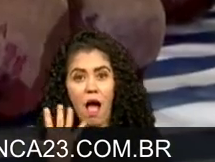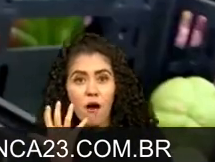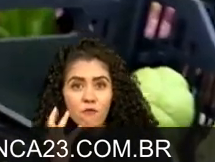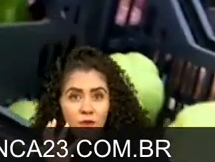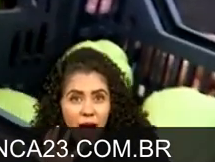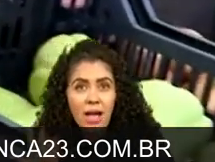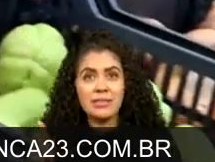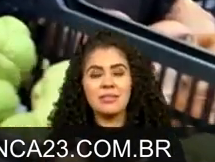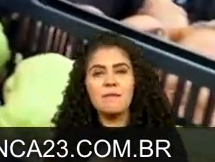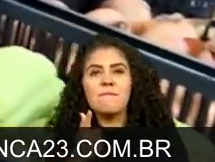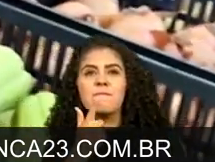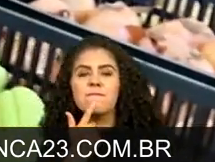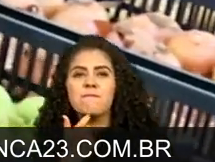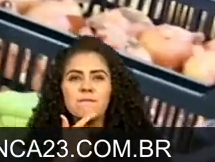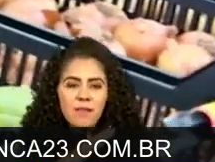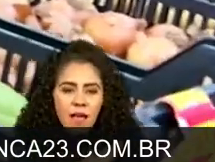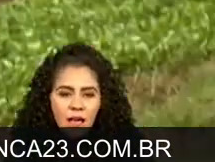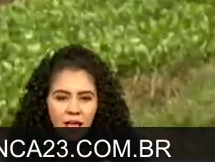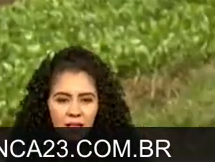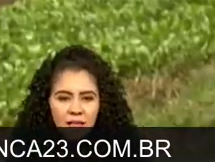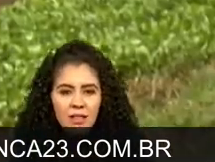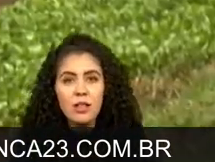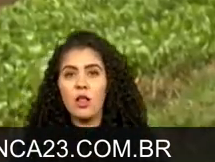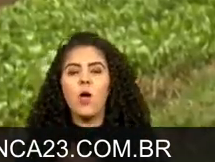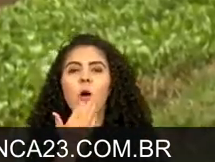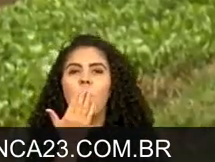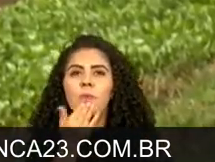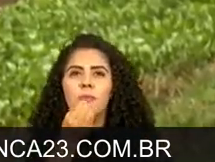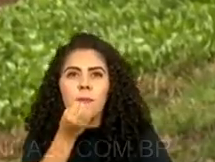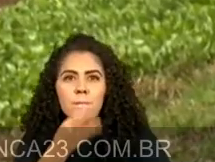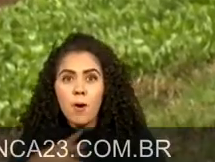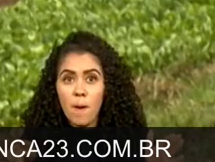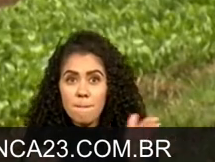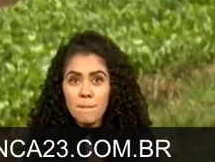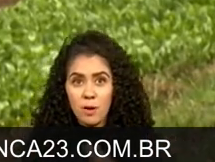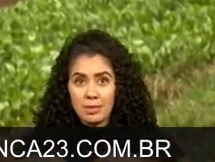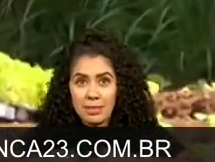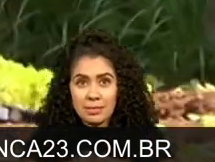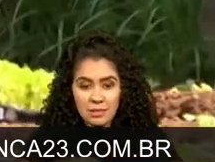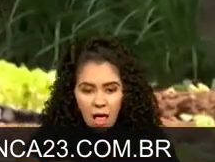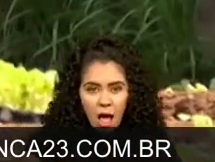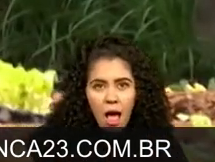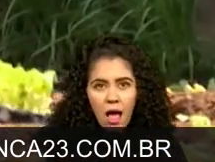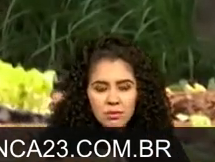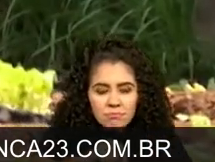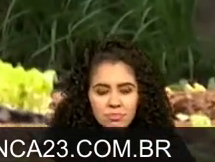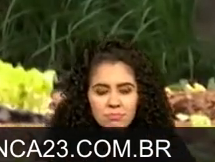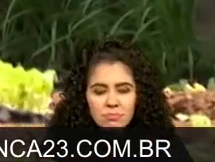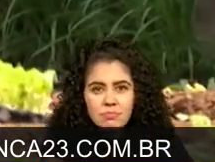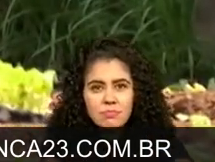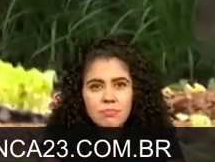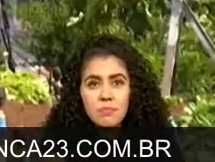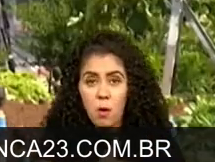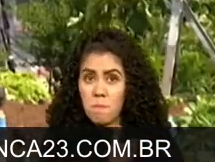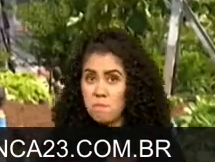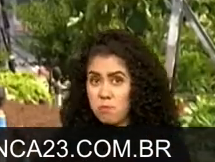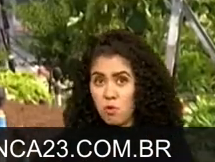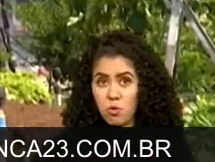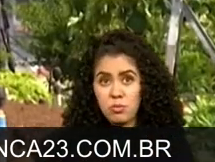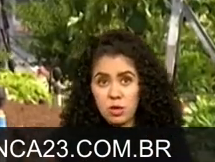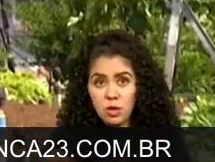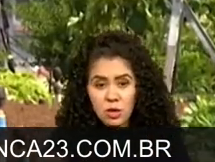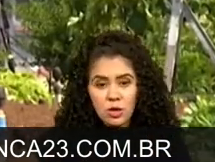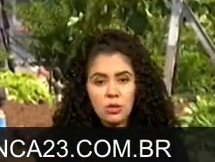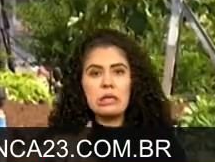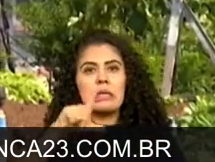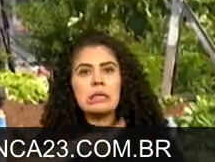beterraba, comida orgânica e fresca direto do solo da maior cidade do país. Plantadas num terreno público por onde passam